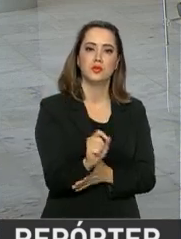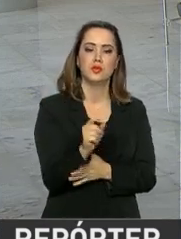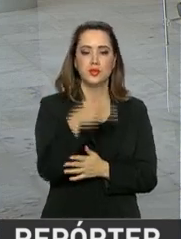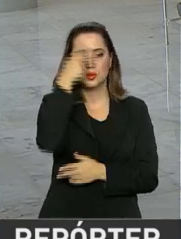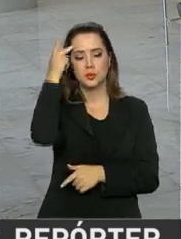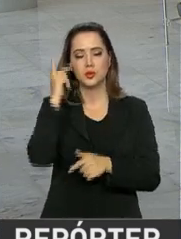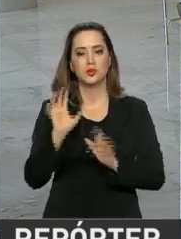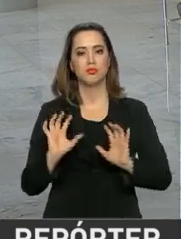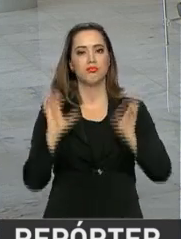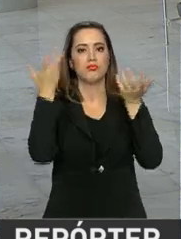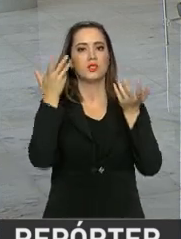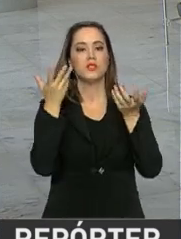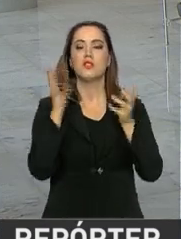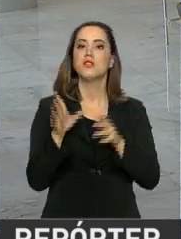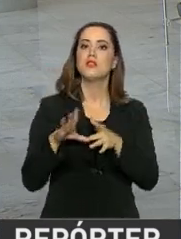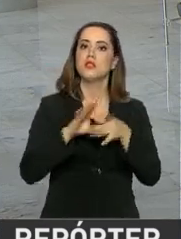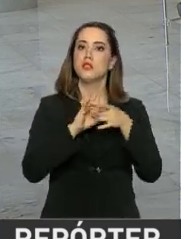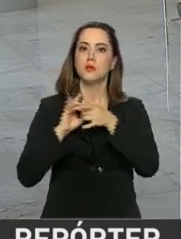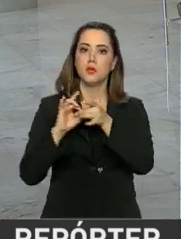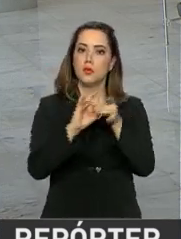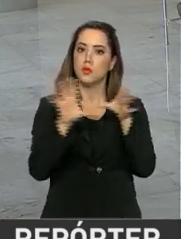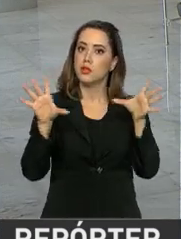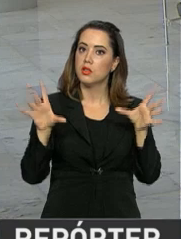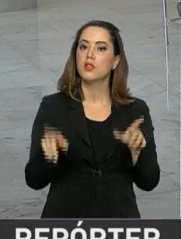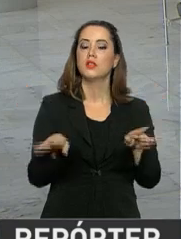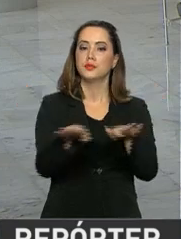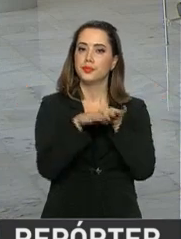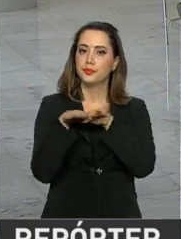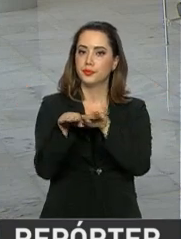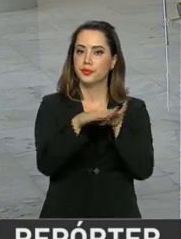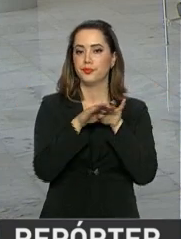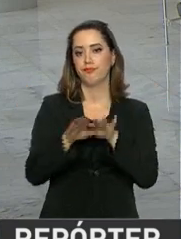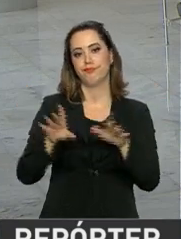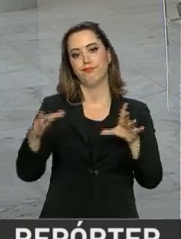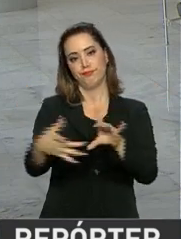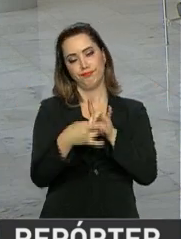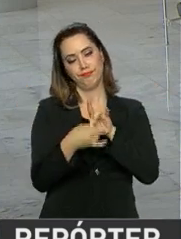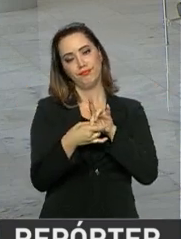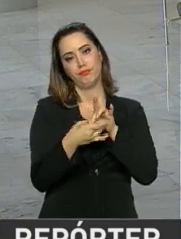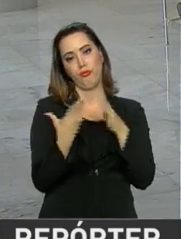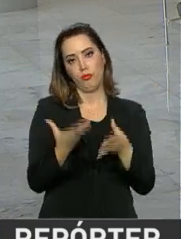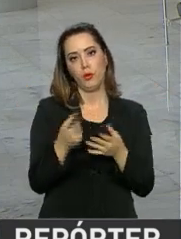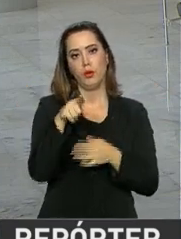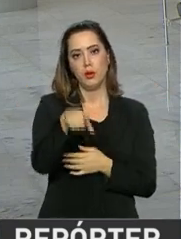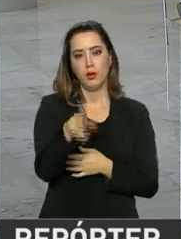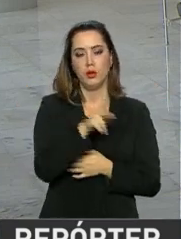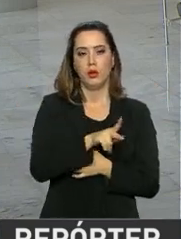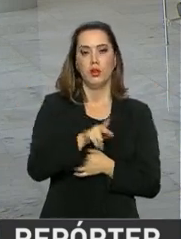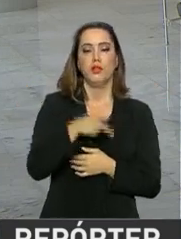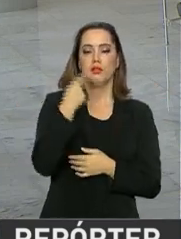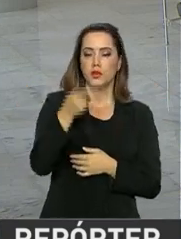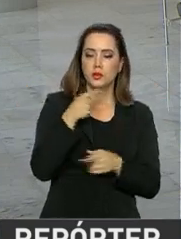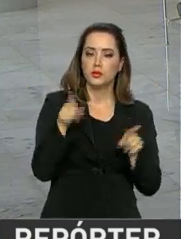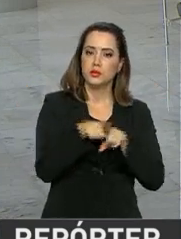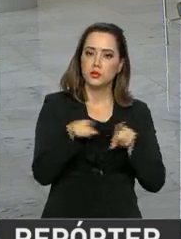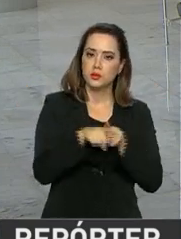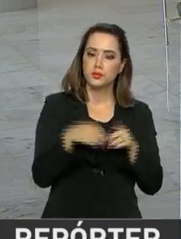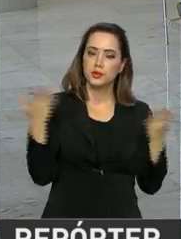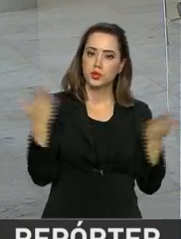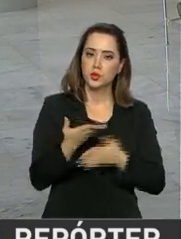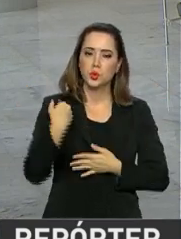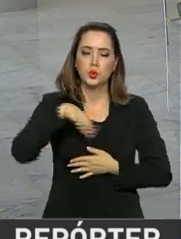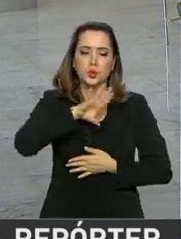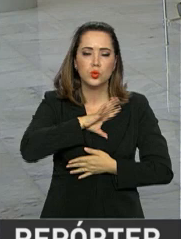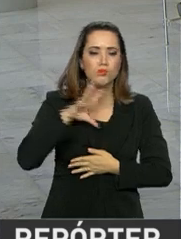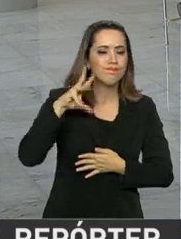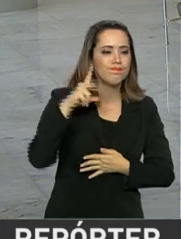celebravam os mais altos valores universais da liberdade, igualdade e fraternidade. Na nota, o presidente também disse que hoje somos